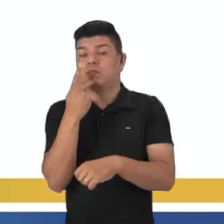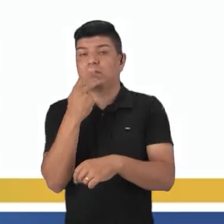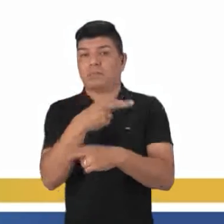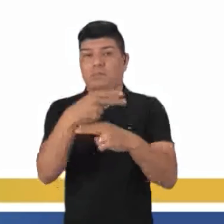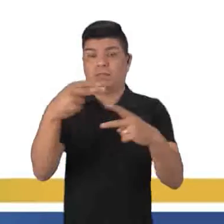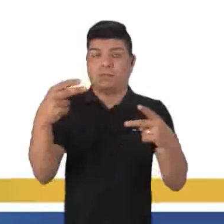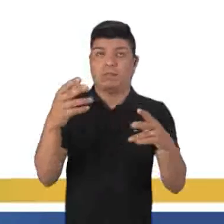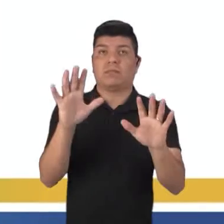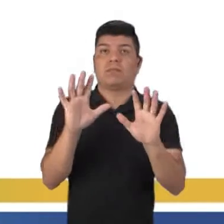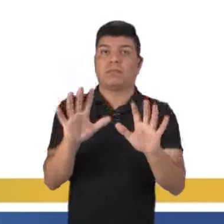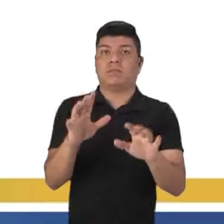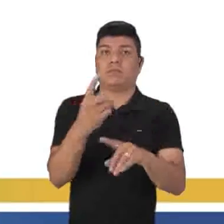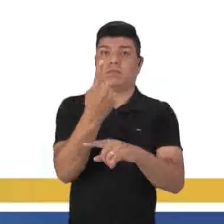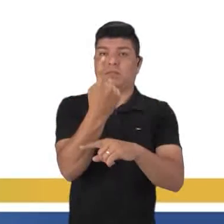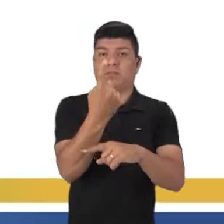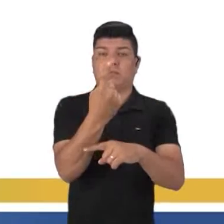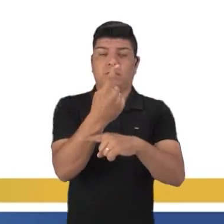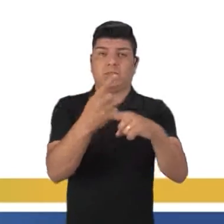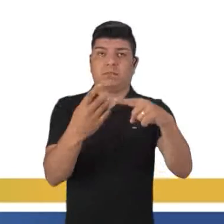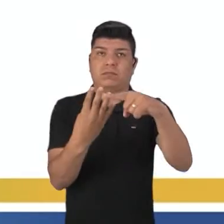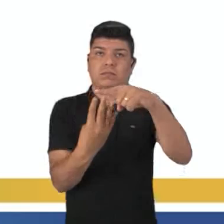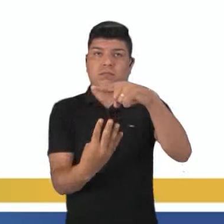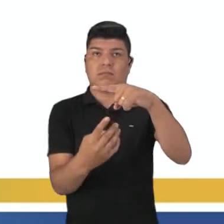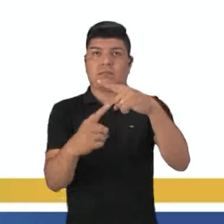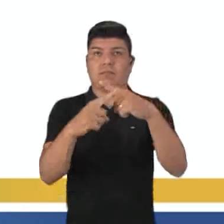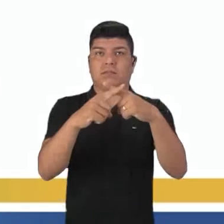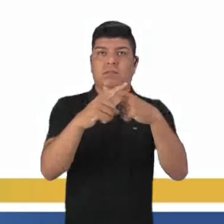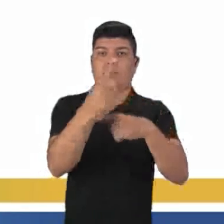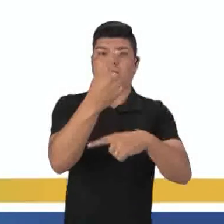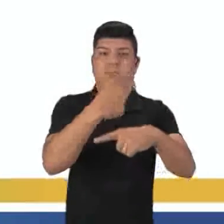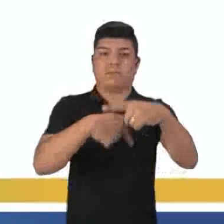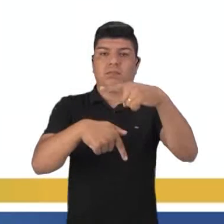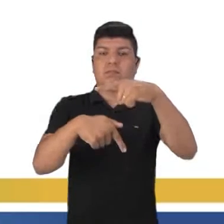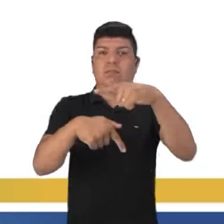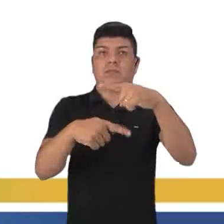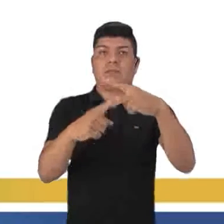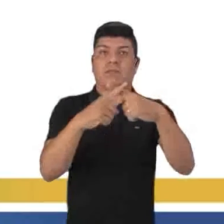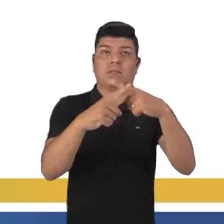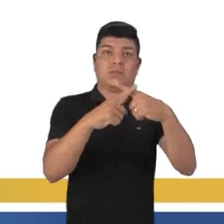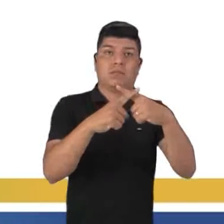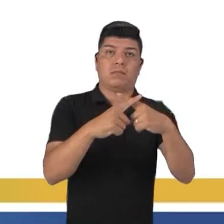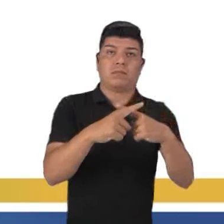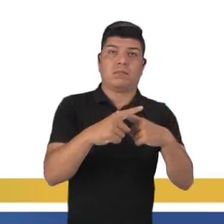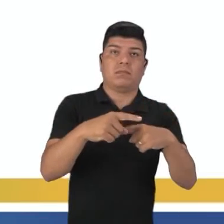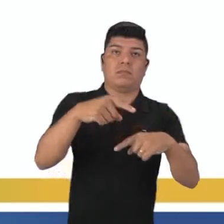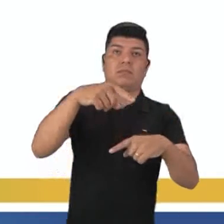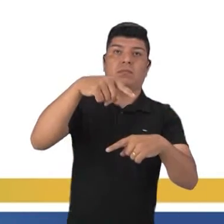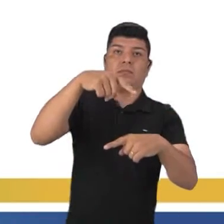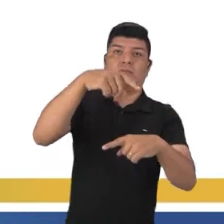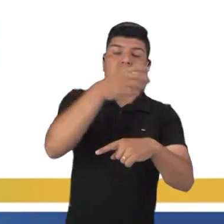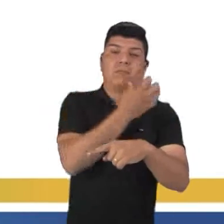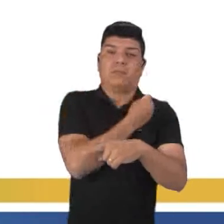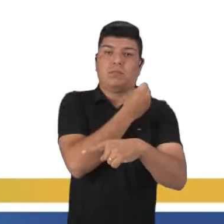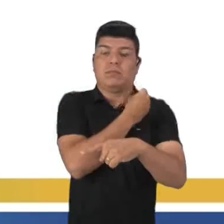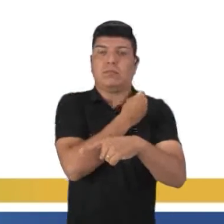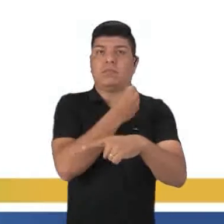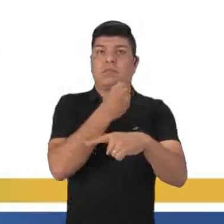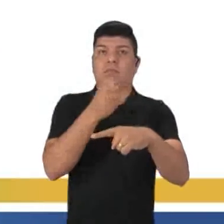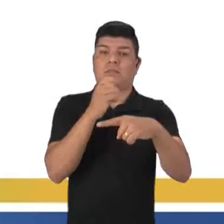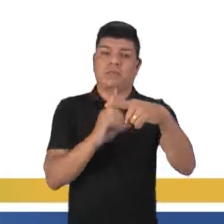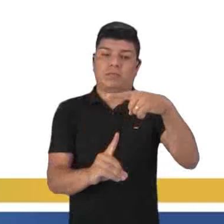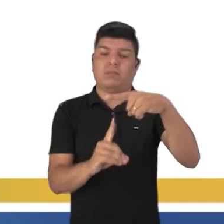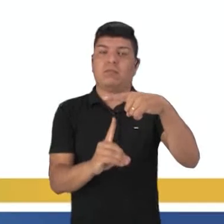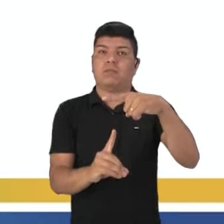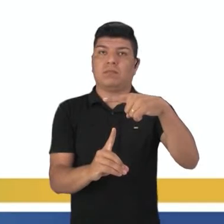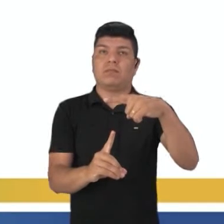probabilidades. Então, 1/4 vezes 1/7. Então, vamos multiplicar numerador com numerador e denominador com